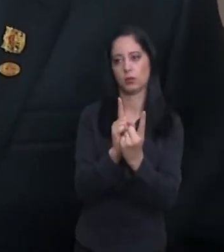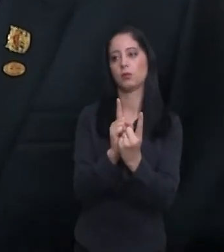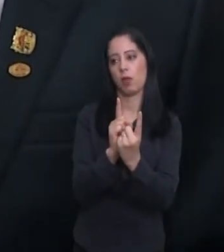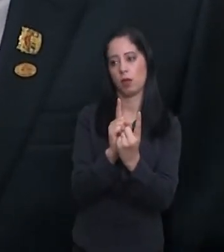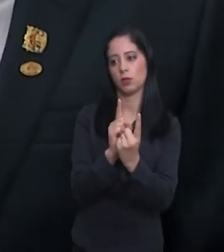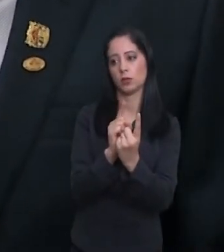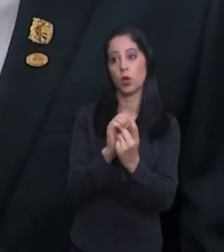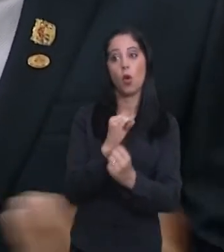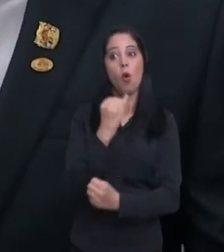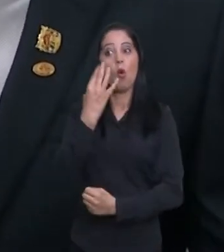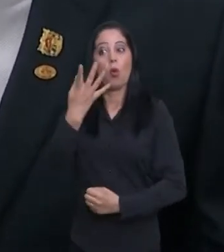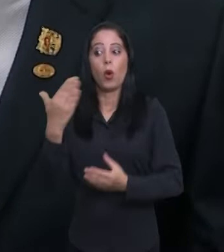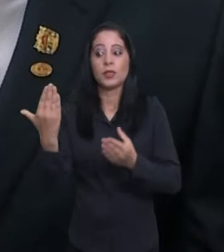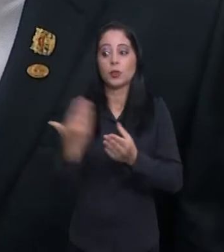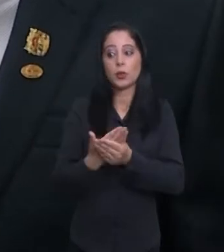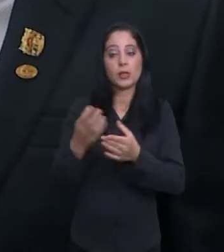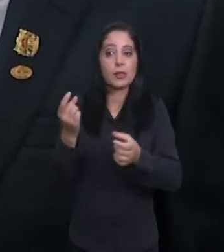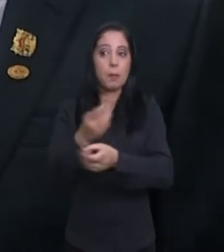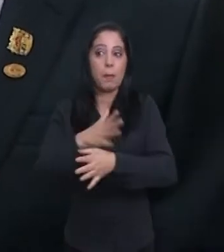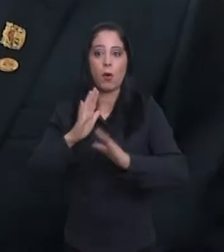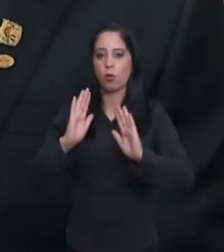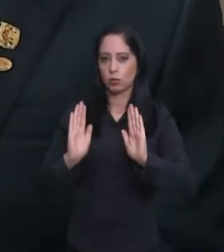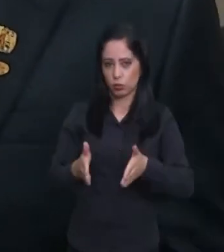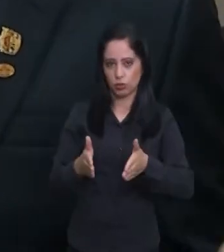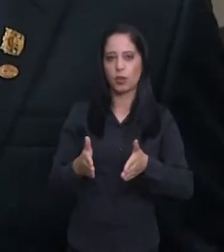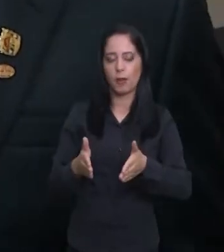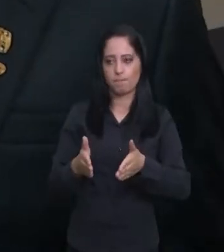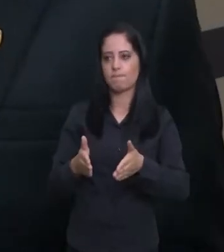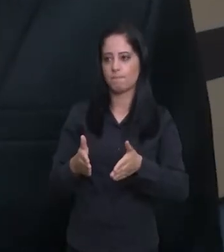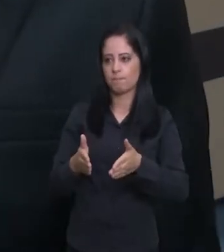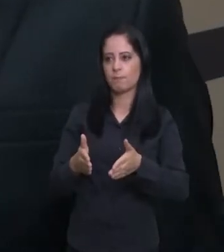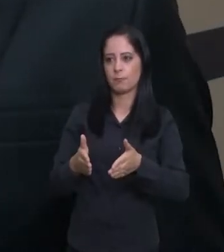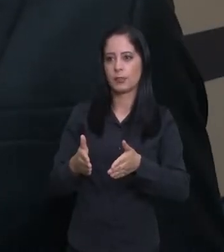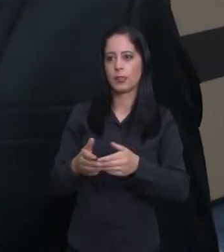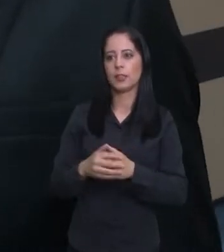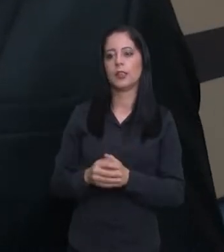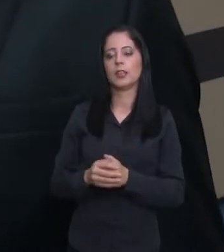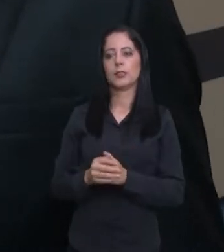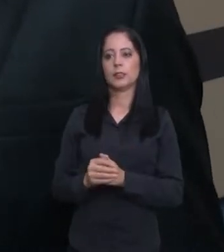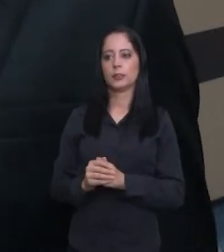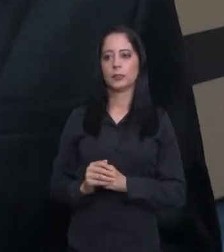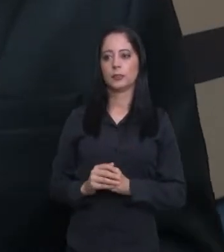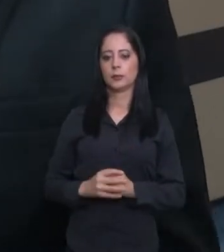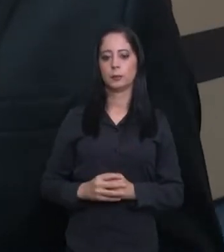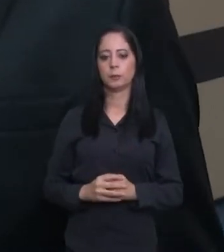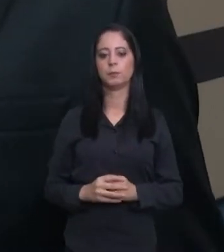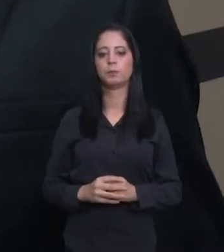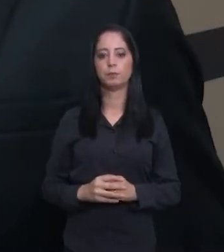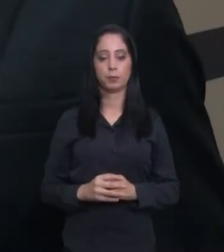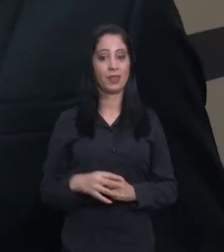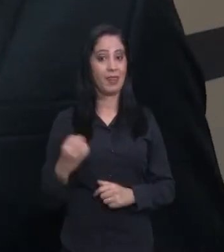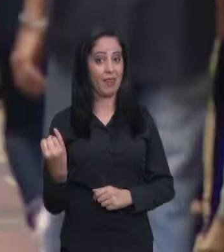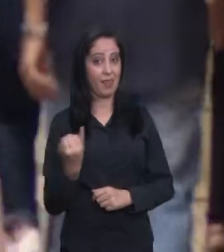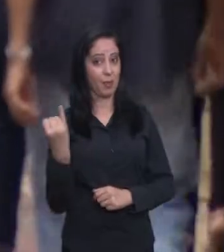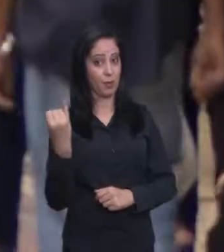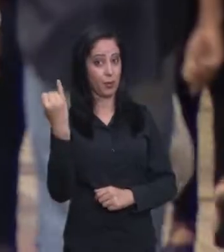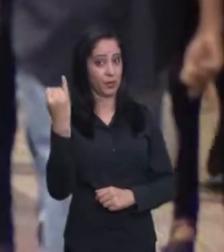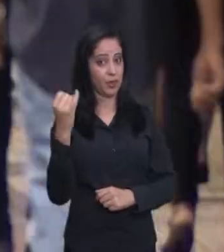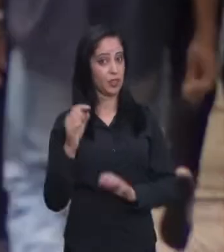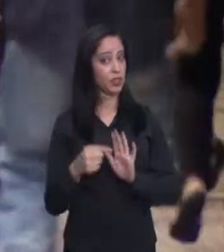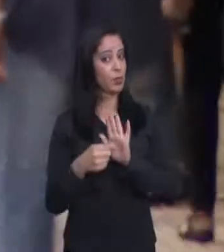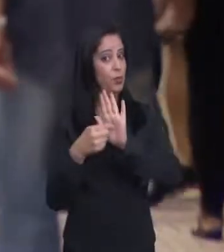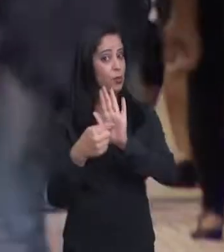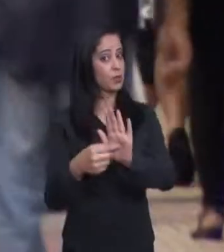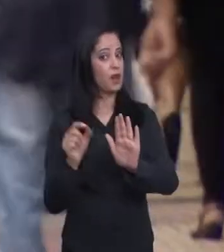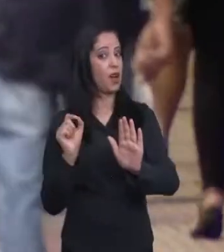processos que foram resolvidos E assim a gente consegue mensurar a efetivação desse centro de referência e